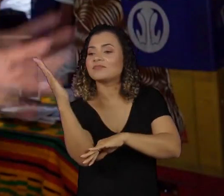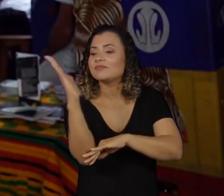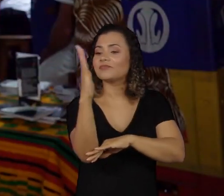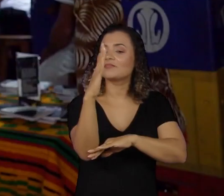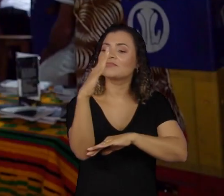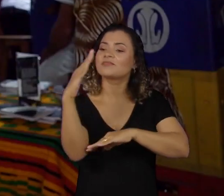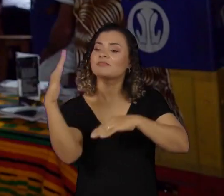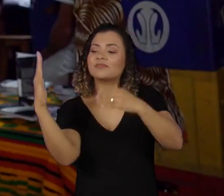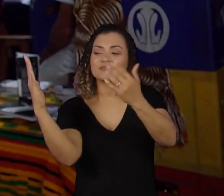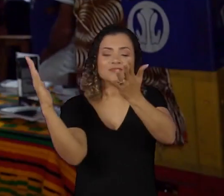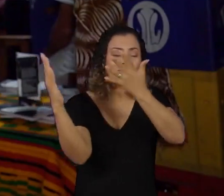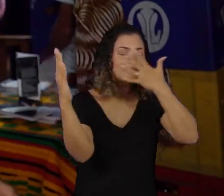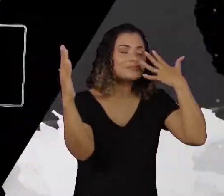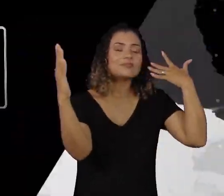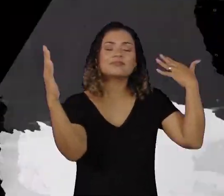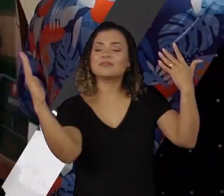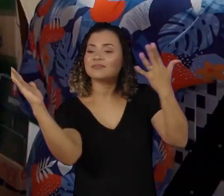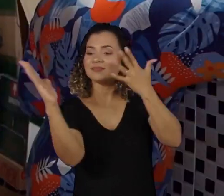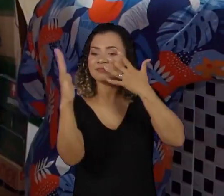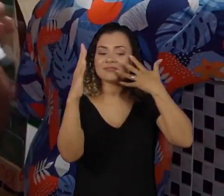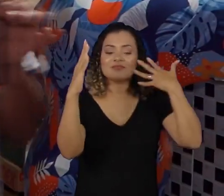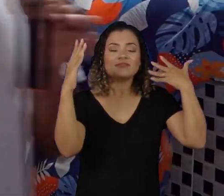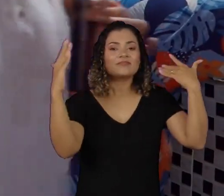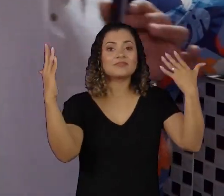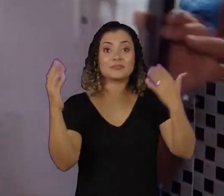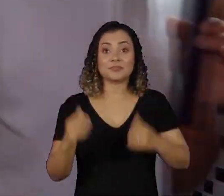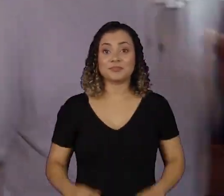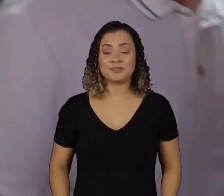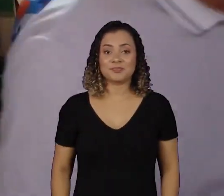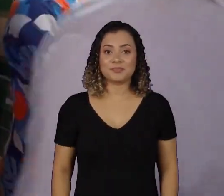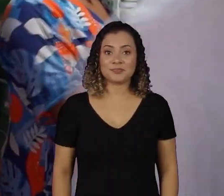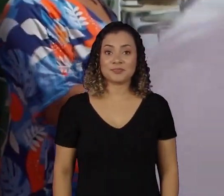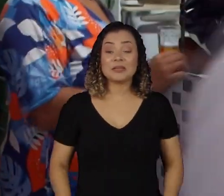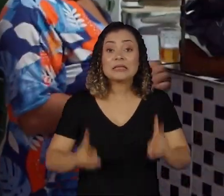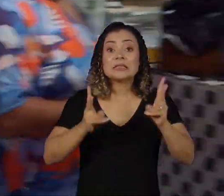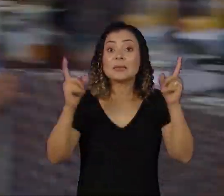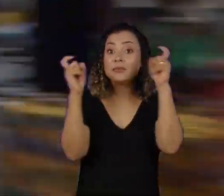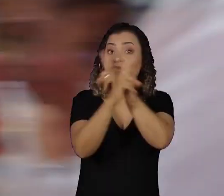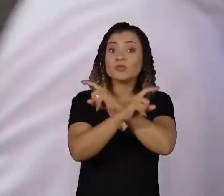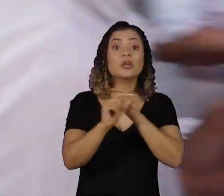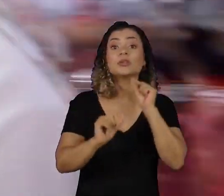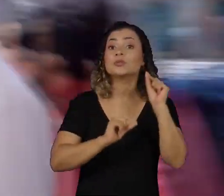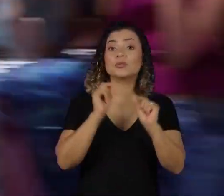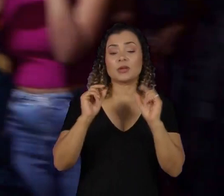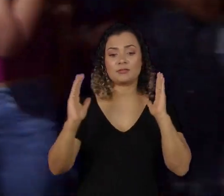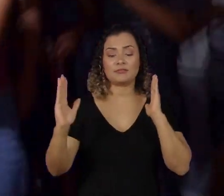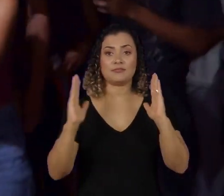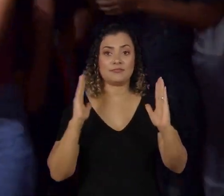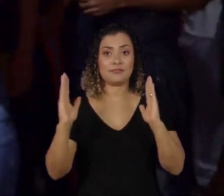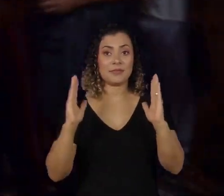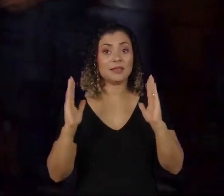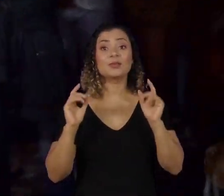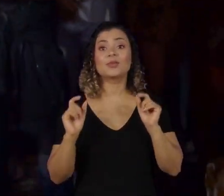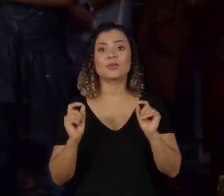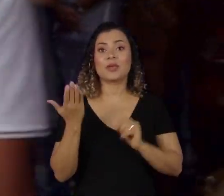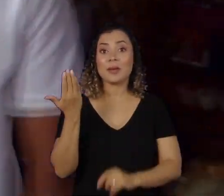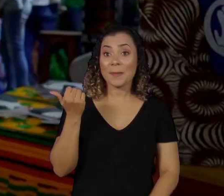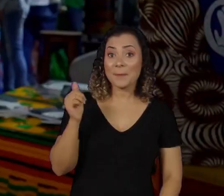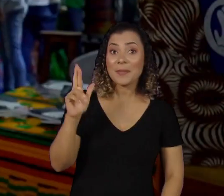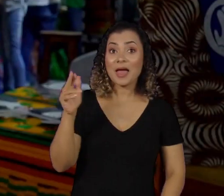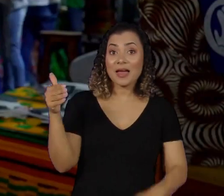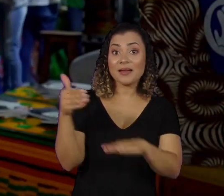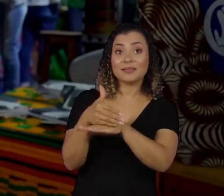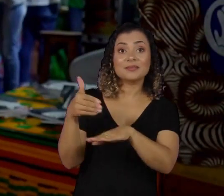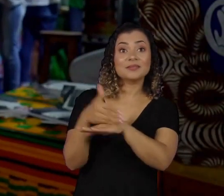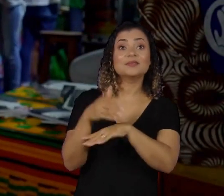nas folhagens, no meu rosto. Uma das dificuldades que a gente enfrentou foi justamente essa, né, de estar num bar. O bar